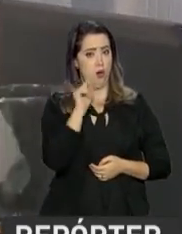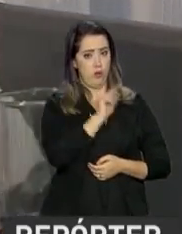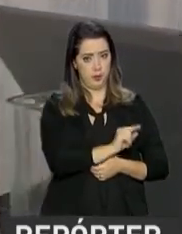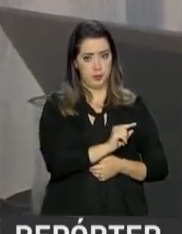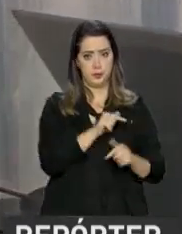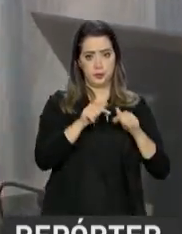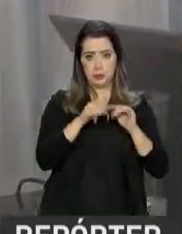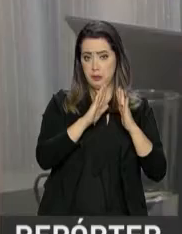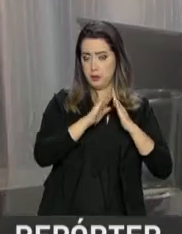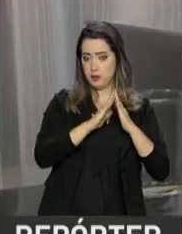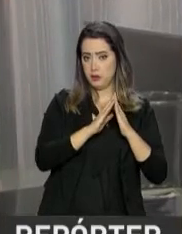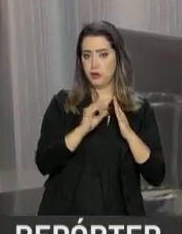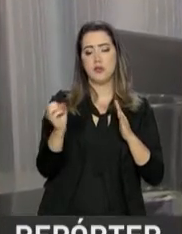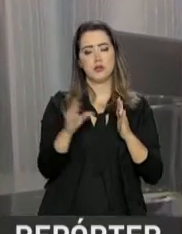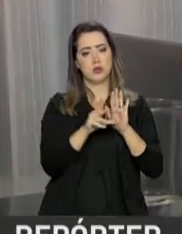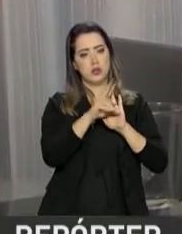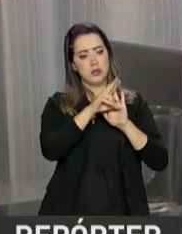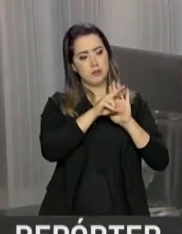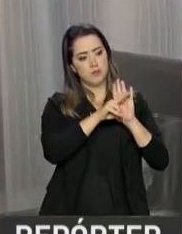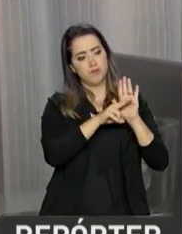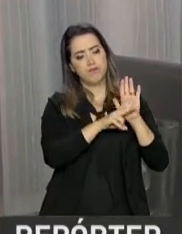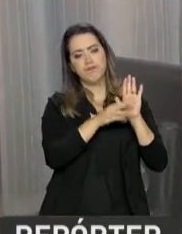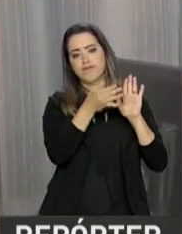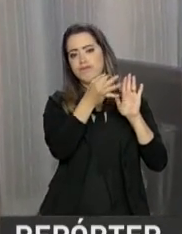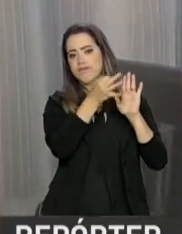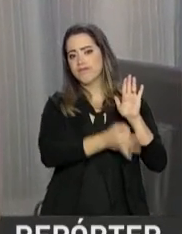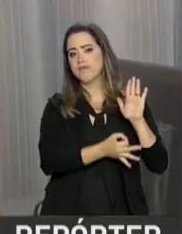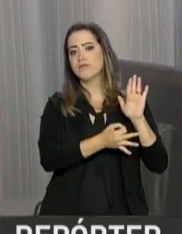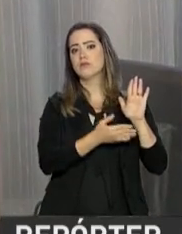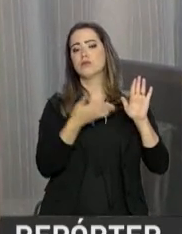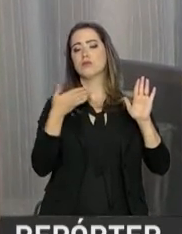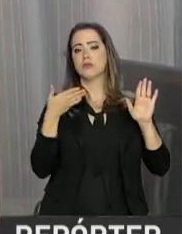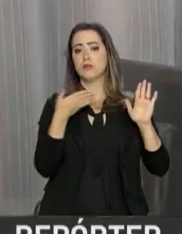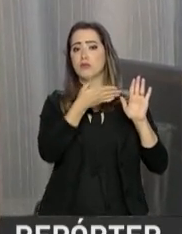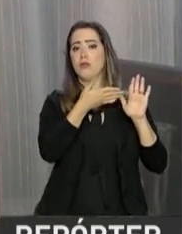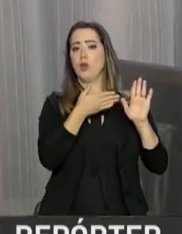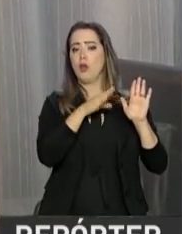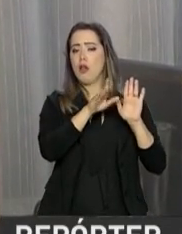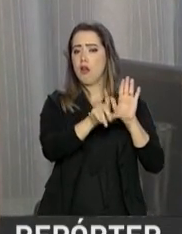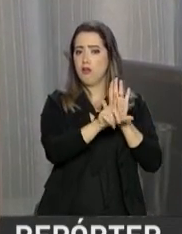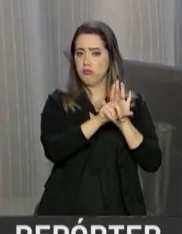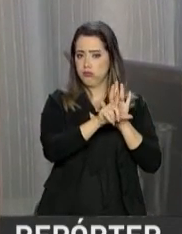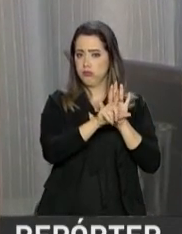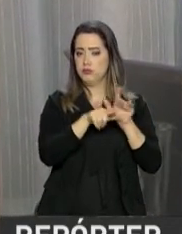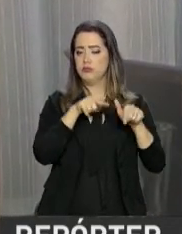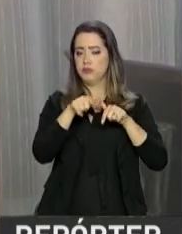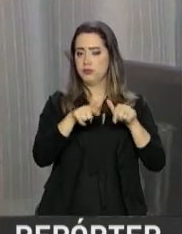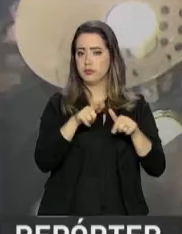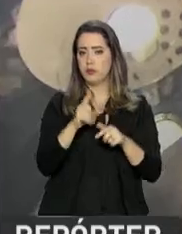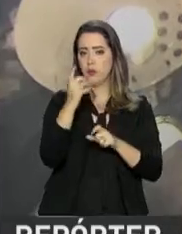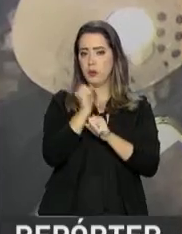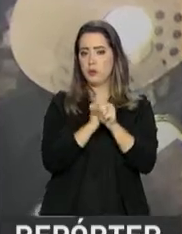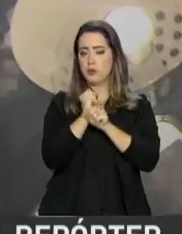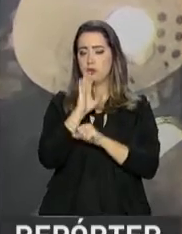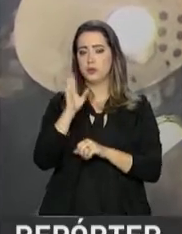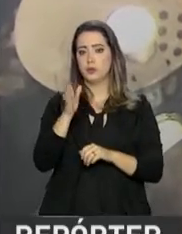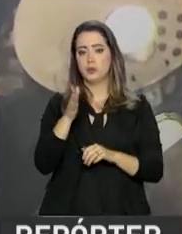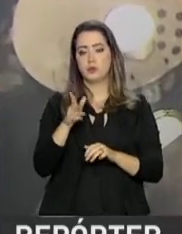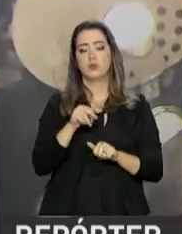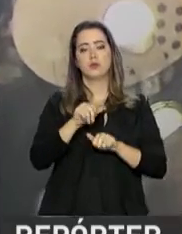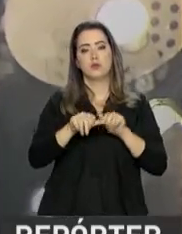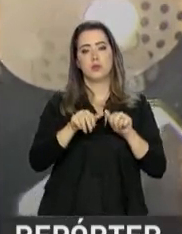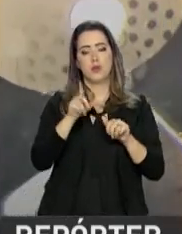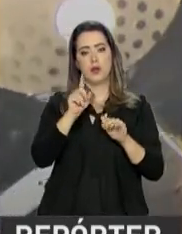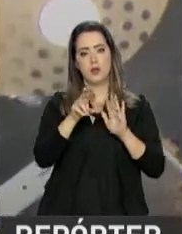regulamentados com a modernização da legislação trabalhista que completa um ano no mês que vem são modalidades